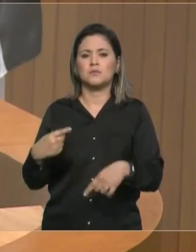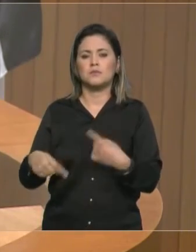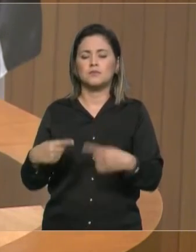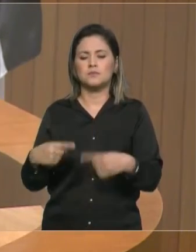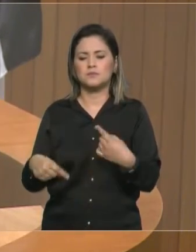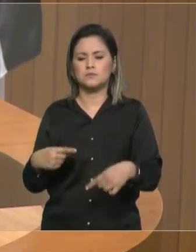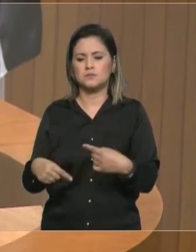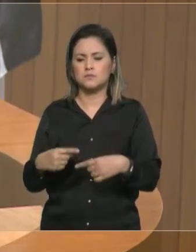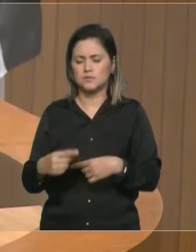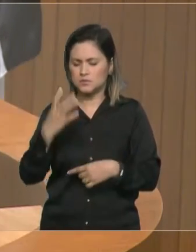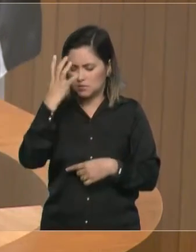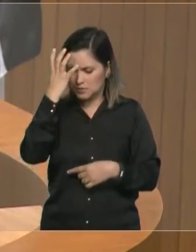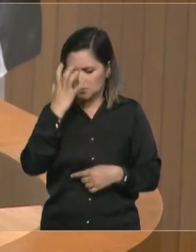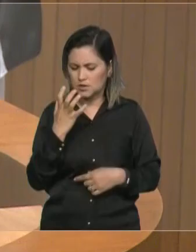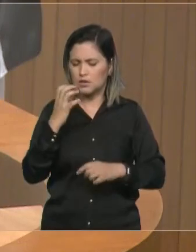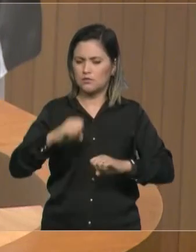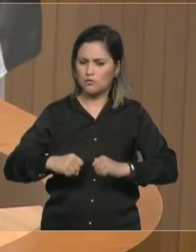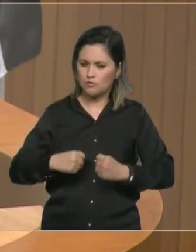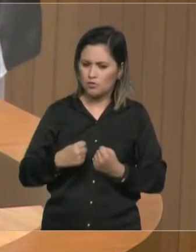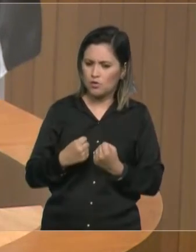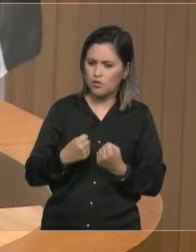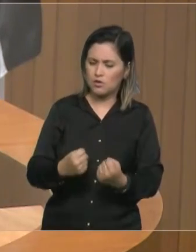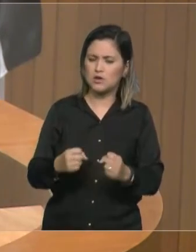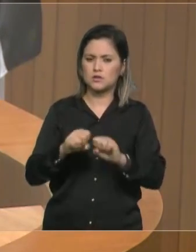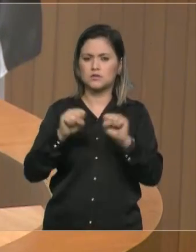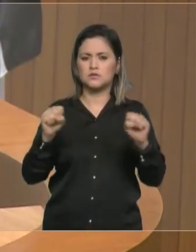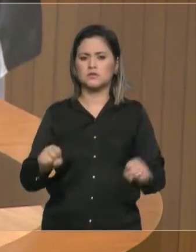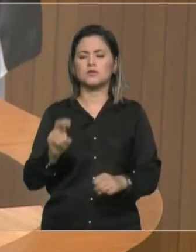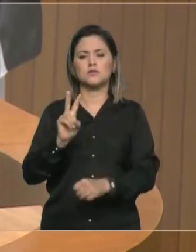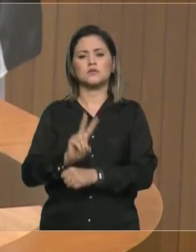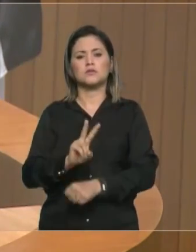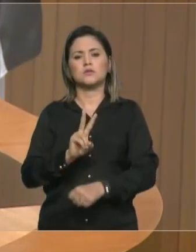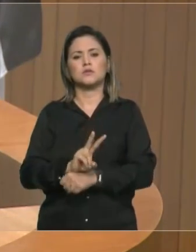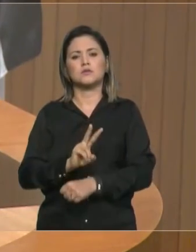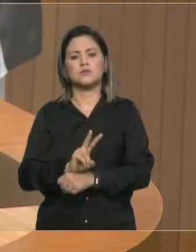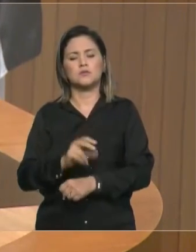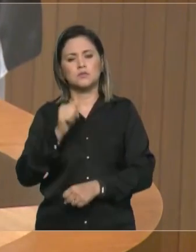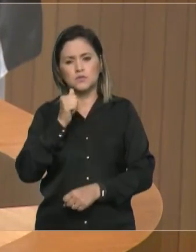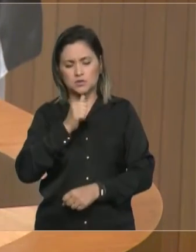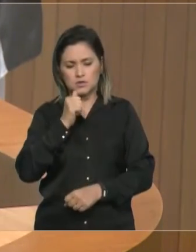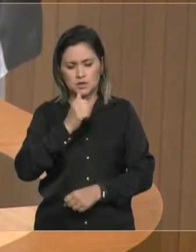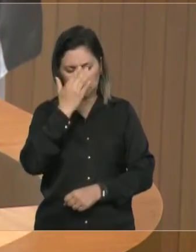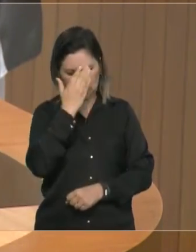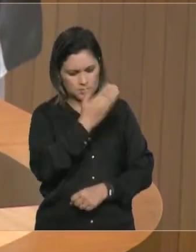concretas de fortalecimento da rede de proteção às mulheres. Muito obrigado, senhora presidente.